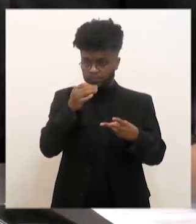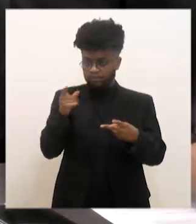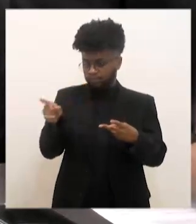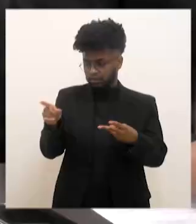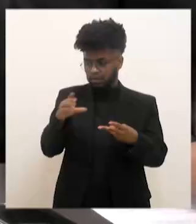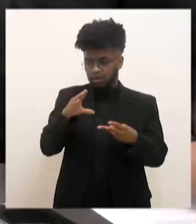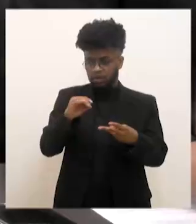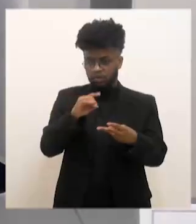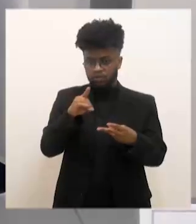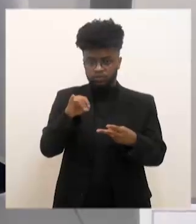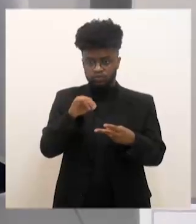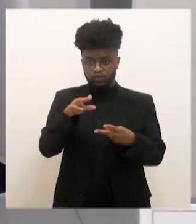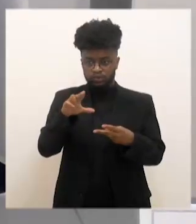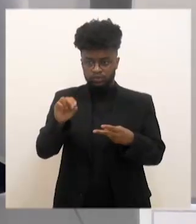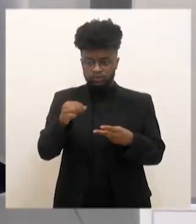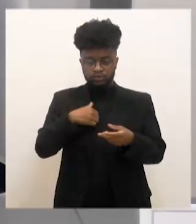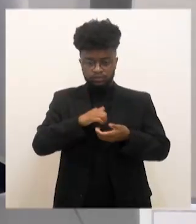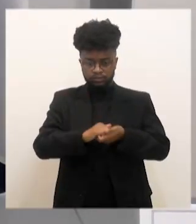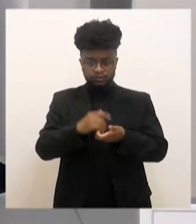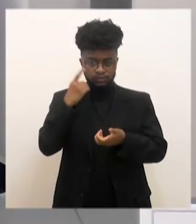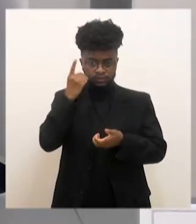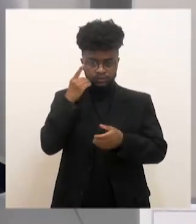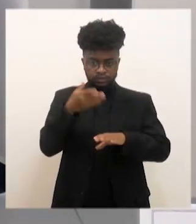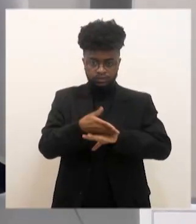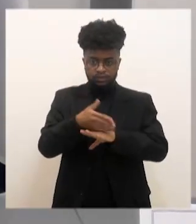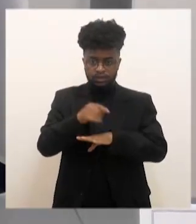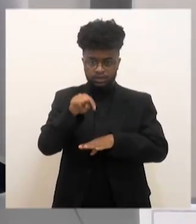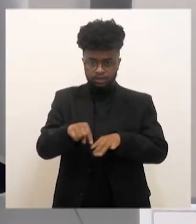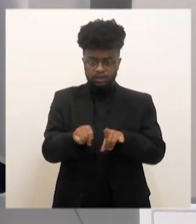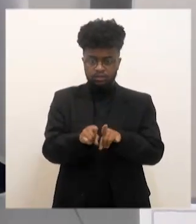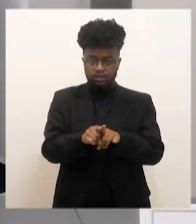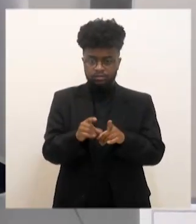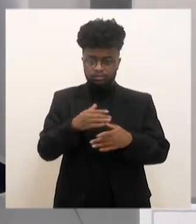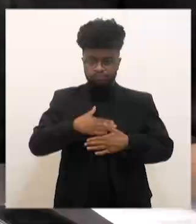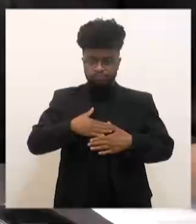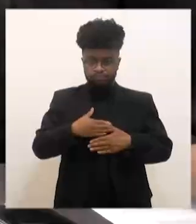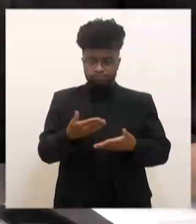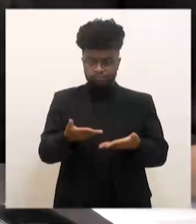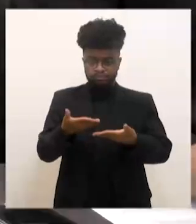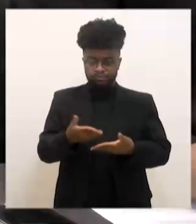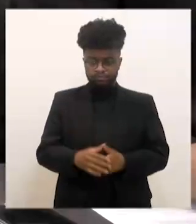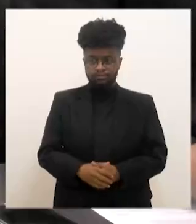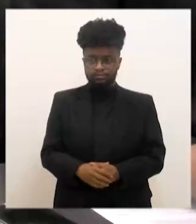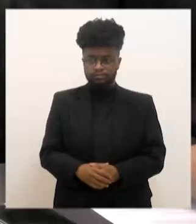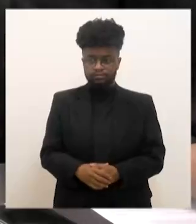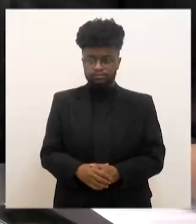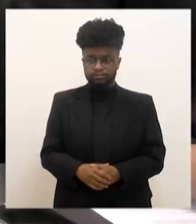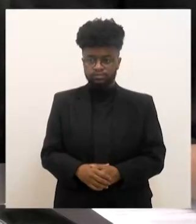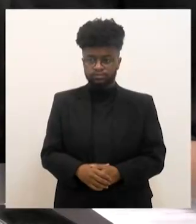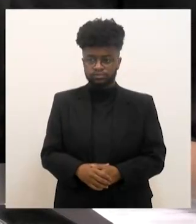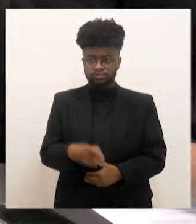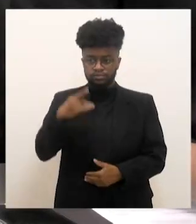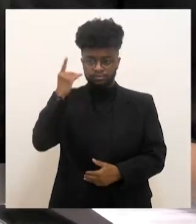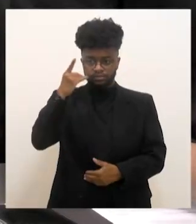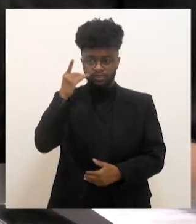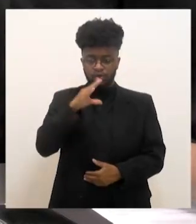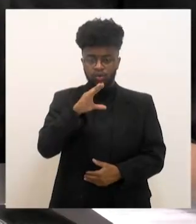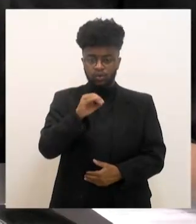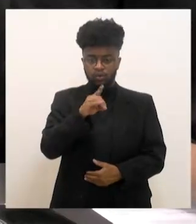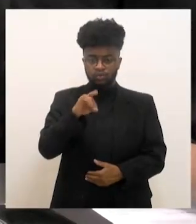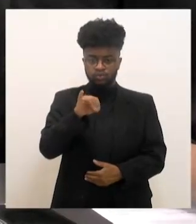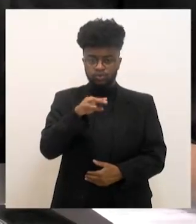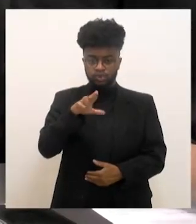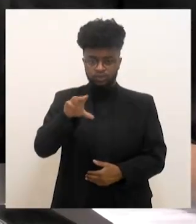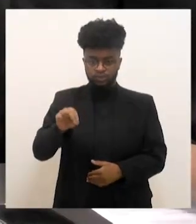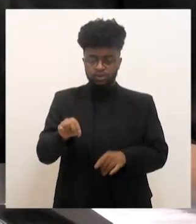aqui o deputado Volney Rocha, sempre presente conosco. Uma honra receber Vossa Excelência, deputado. Não, é que o deputado Cozzolino também